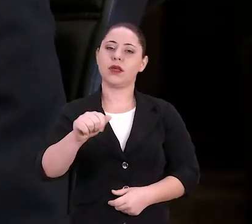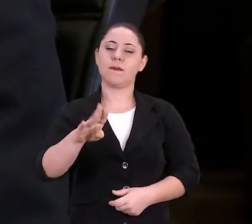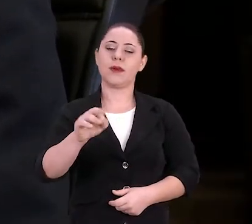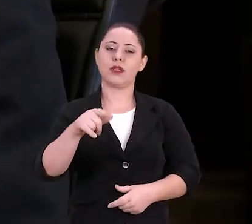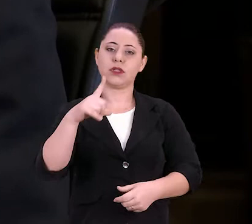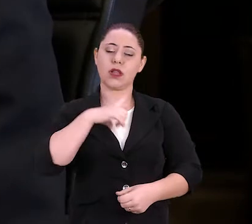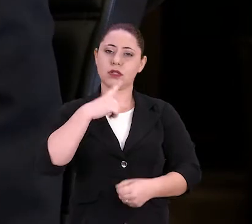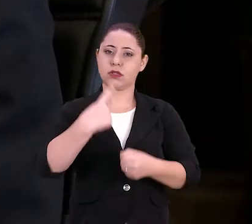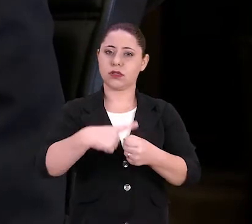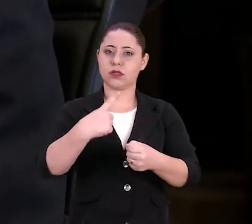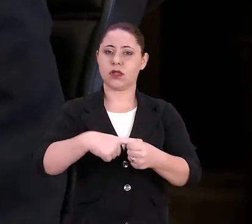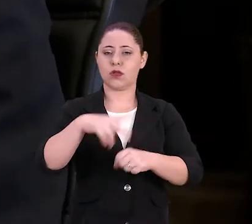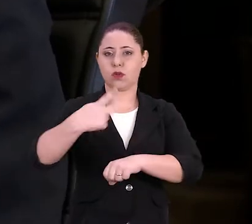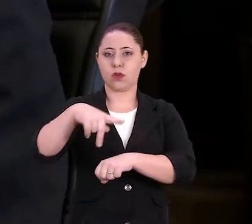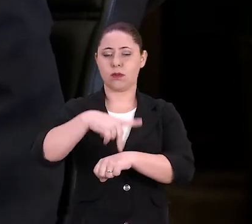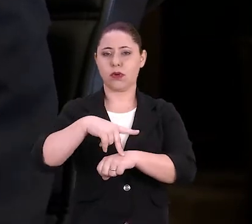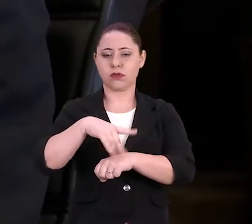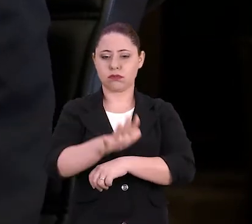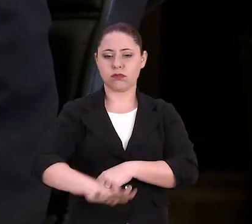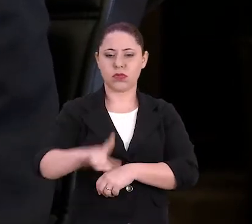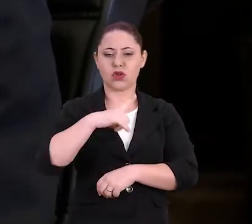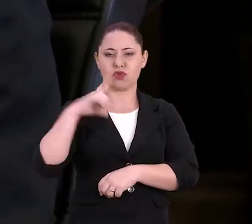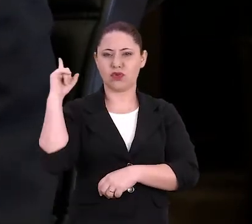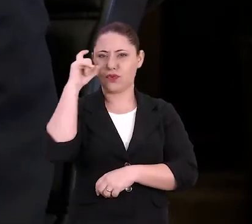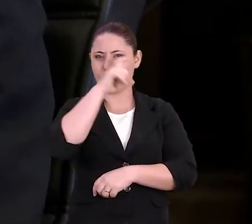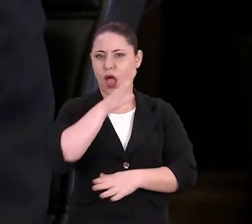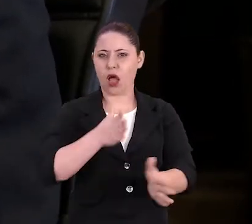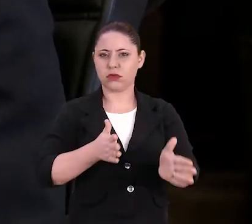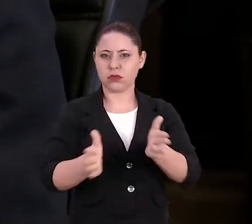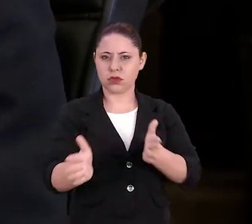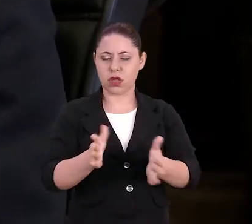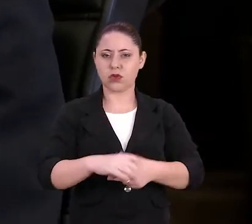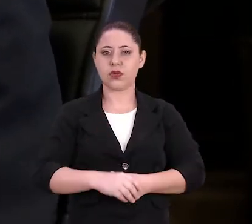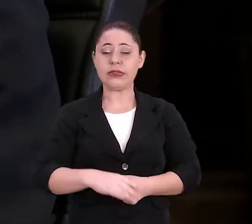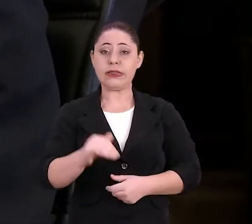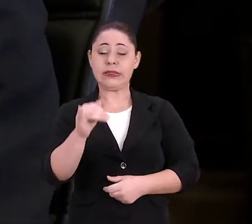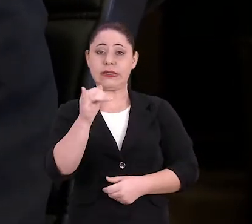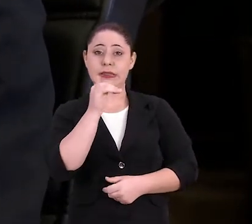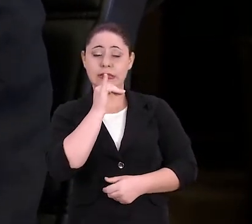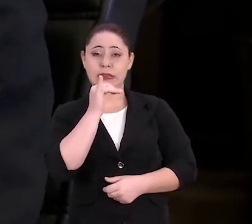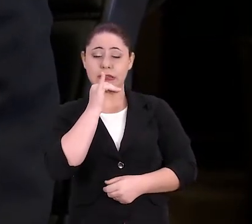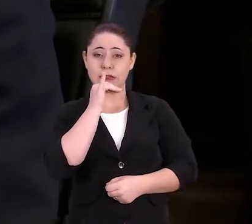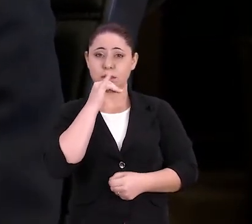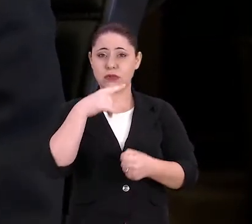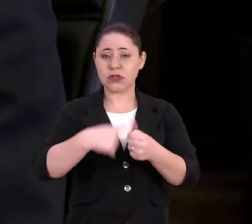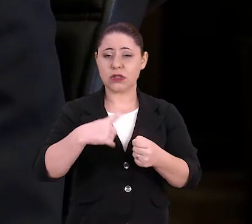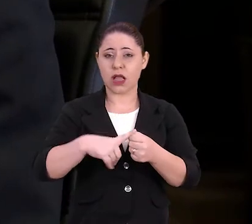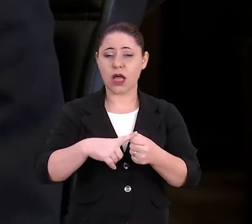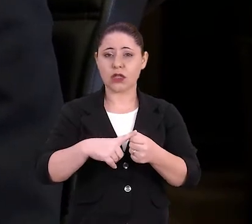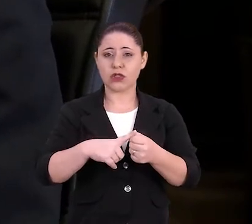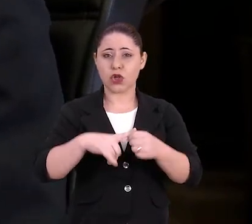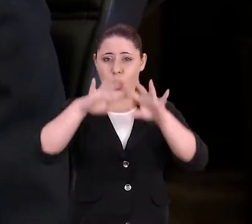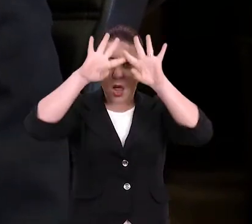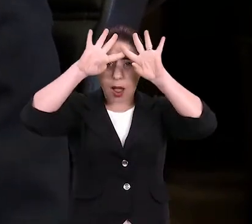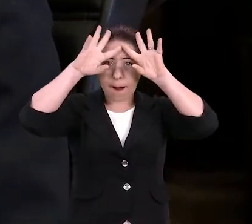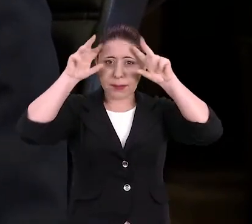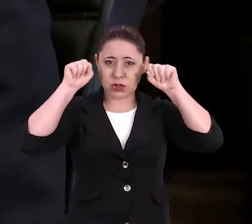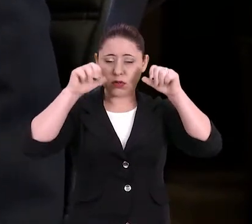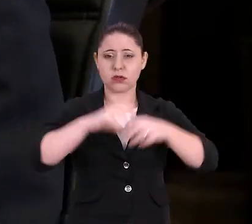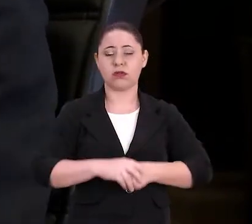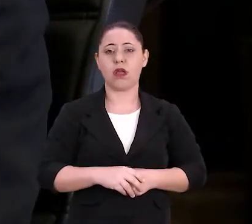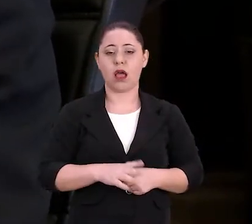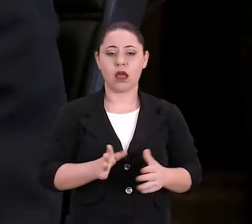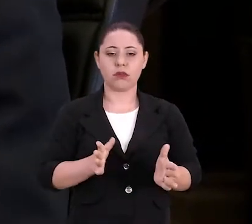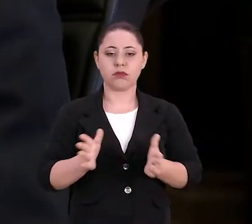várias cidades no país inteiro que têm dificuldade no acesso, como, por exemplo, muitas cidades ribeirinhas do Amazonas,